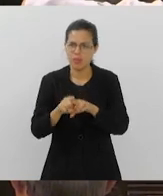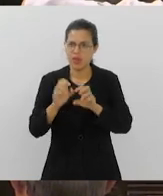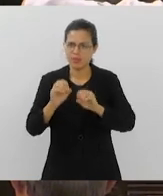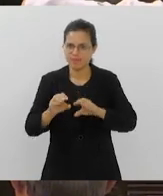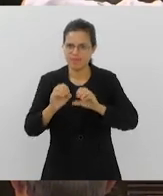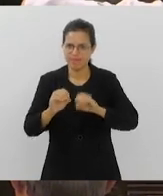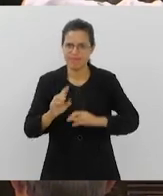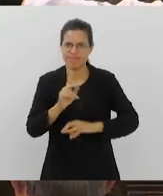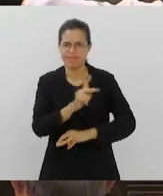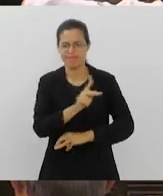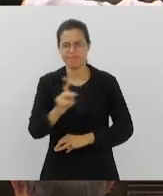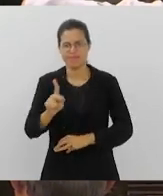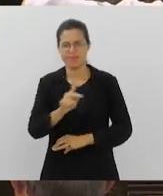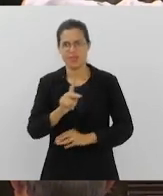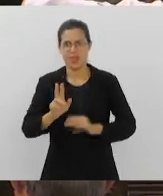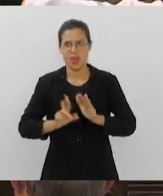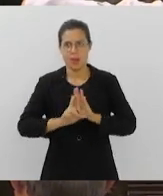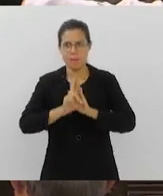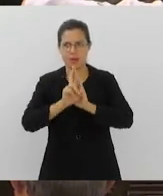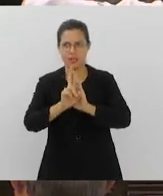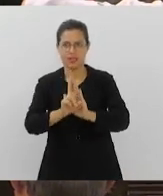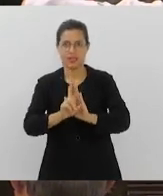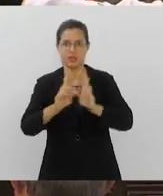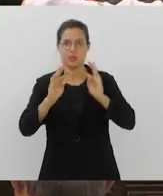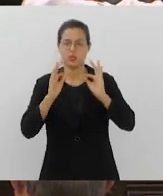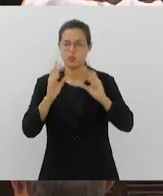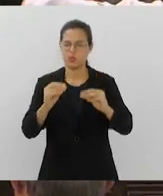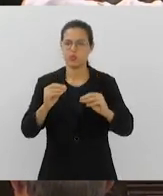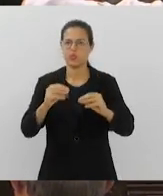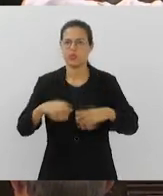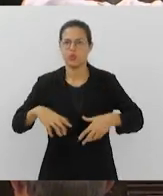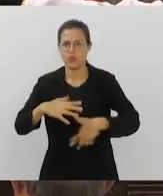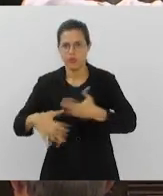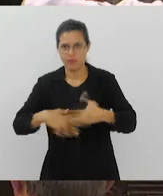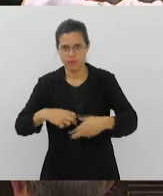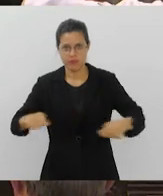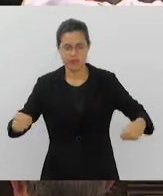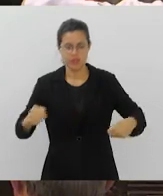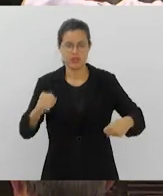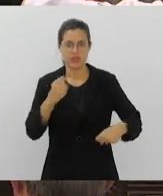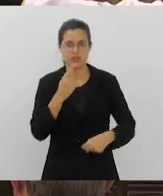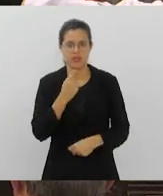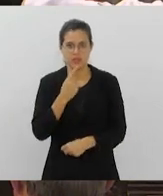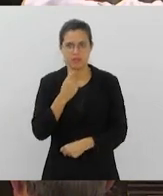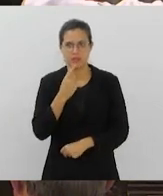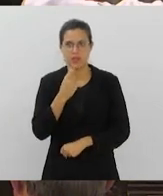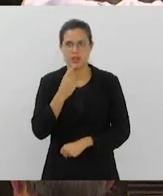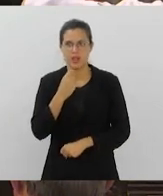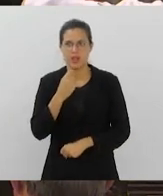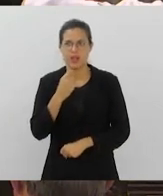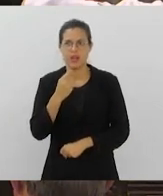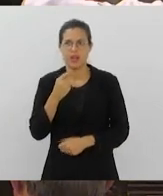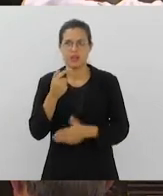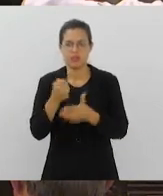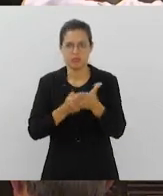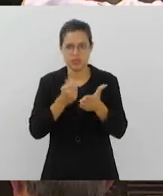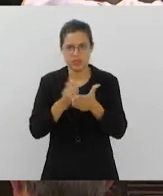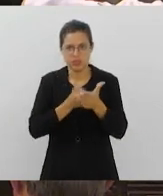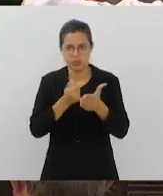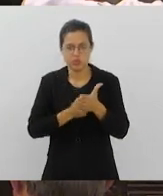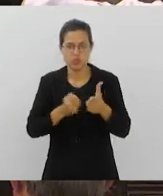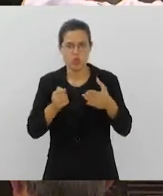um representante de todas as faixas vermelhas, fui representante como lutador na academia que tinha a maior arena